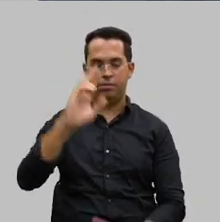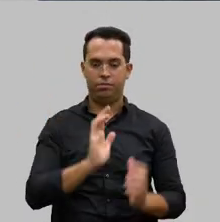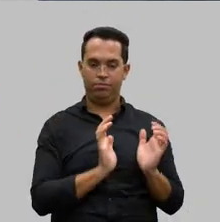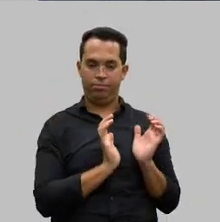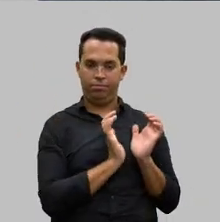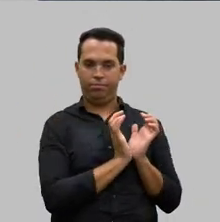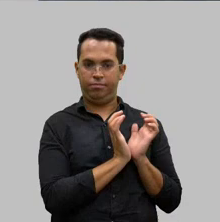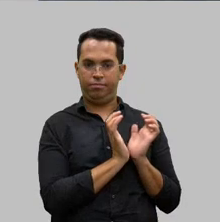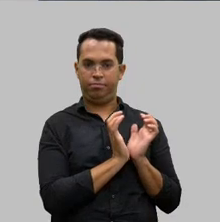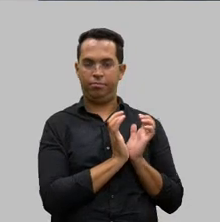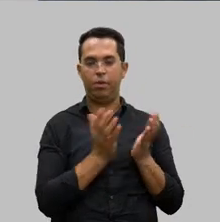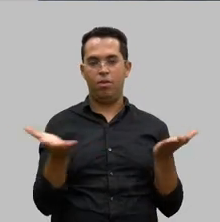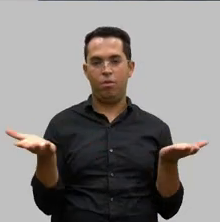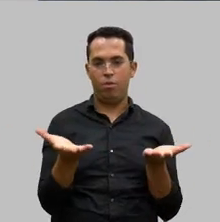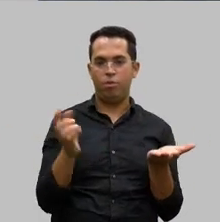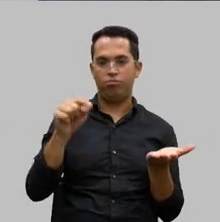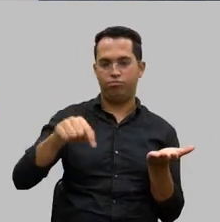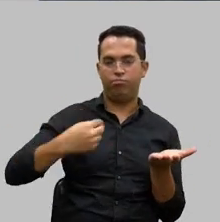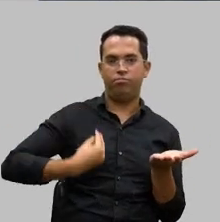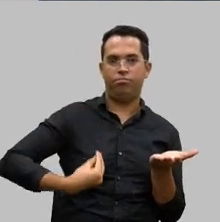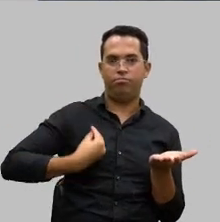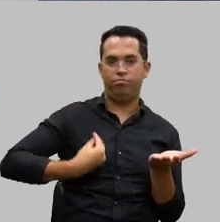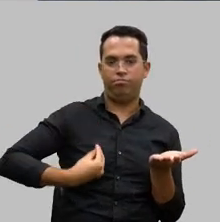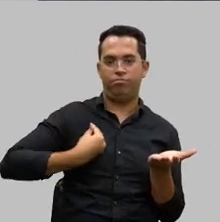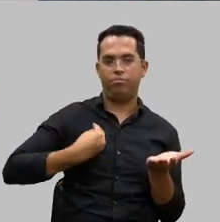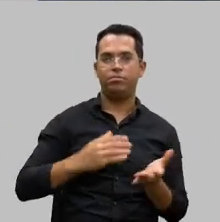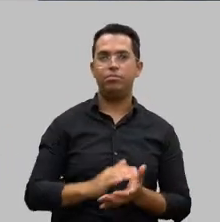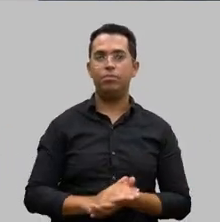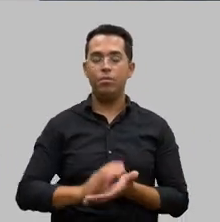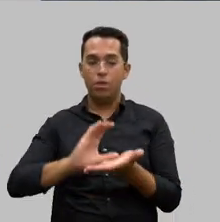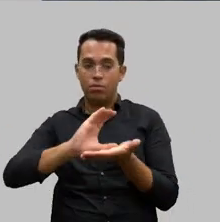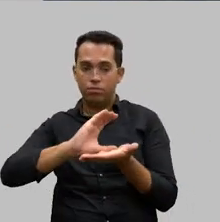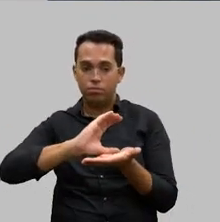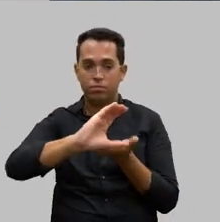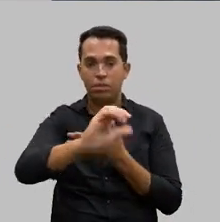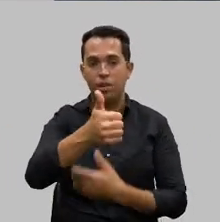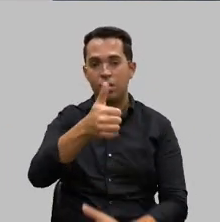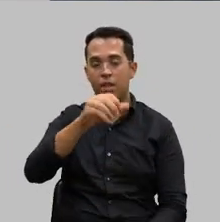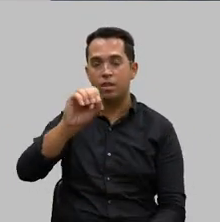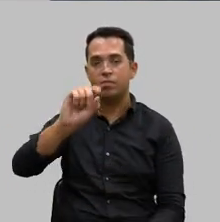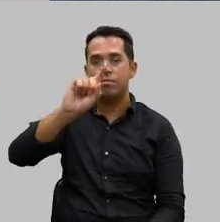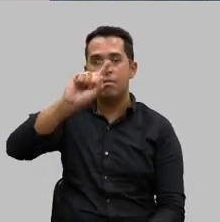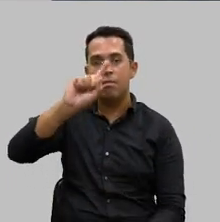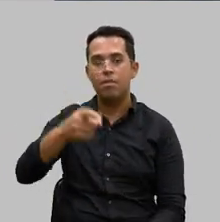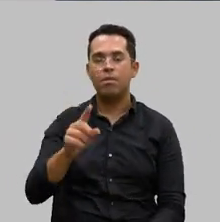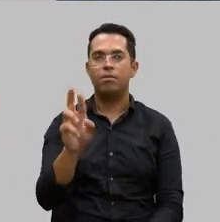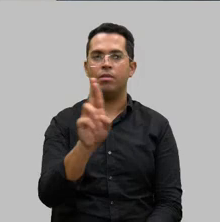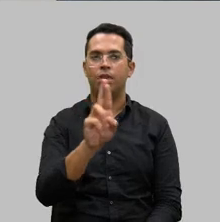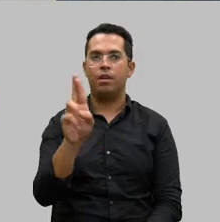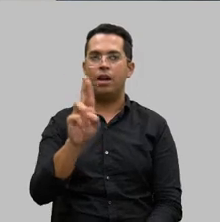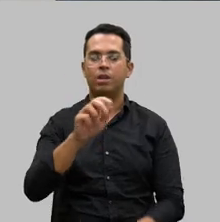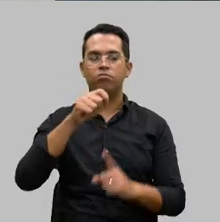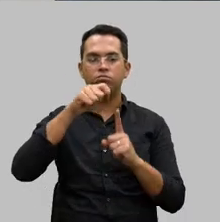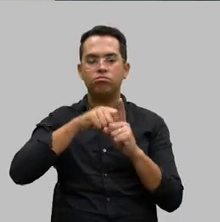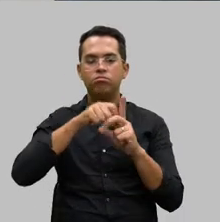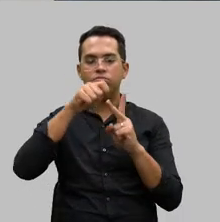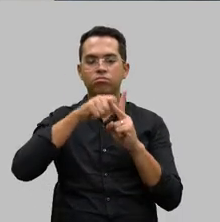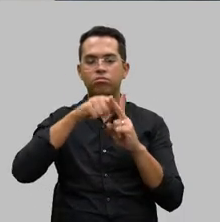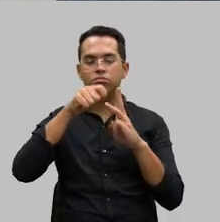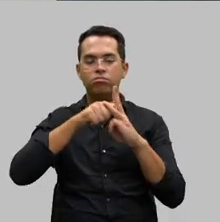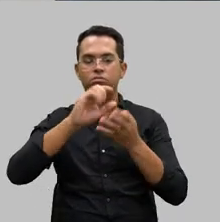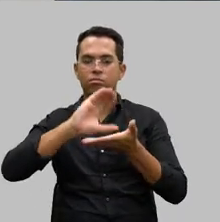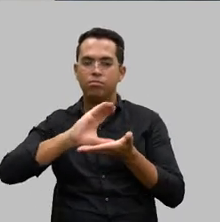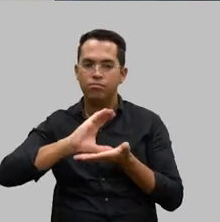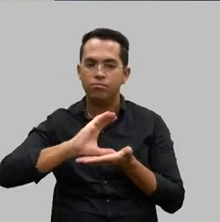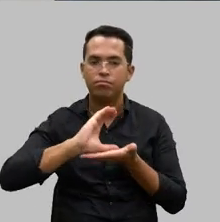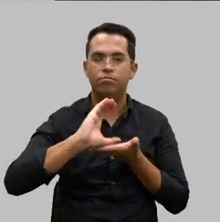a gente vai estar repassando R 10.000 por mês para essa apai um convênio que foi feito através de uma resolução né a resolução que